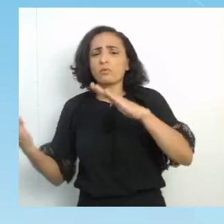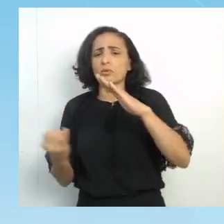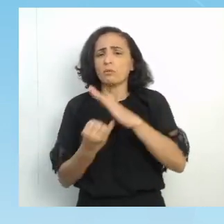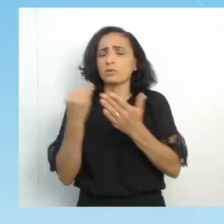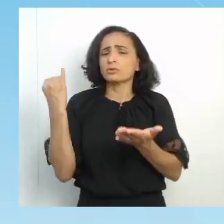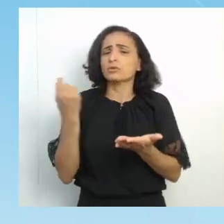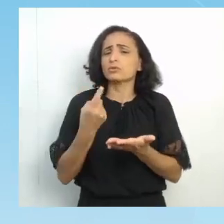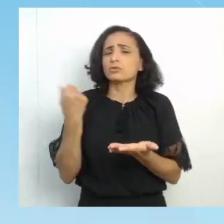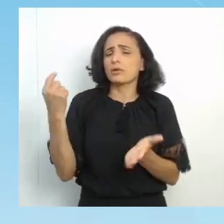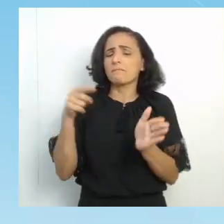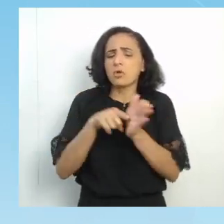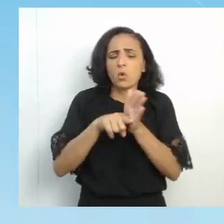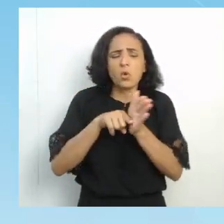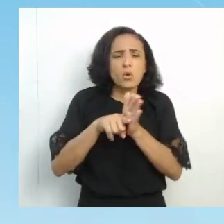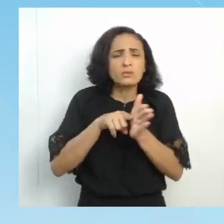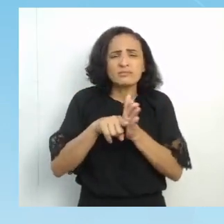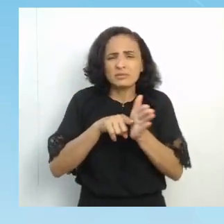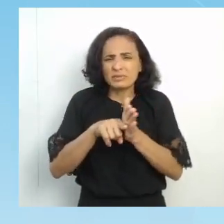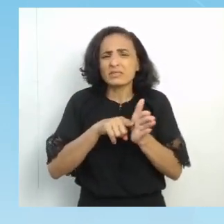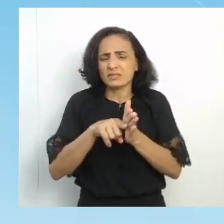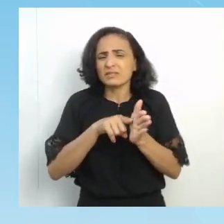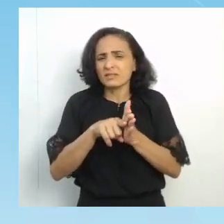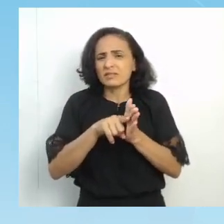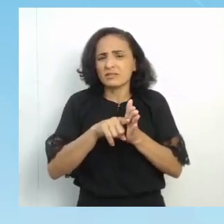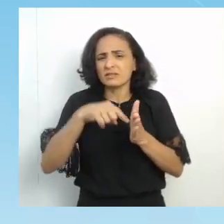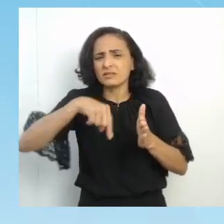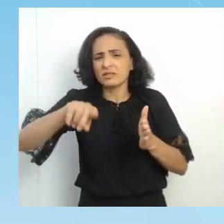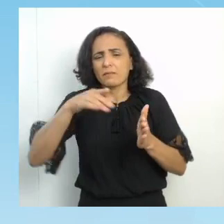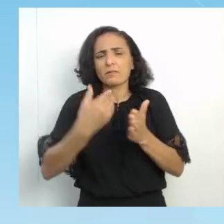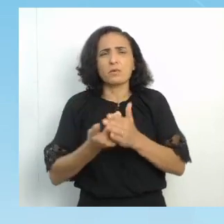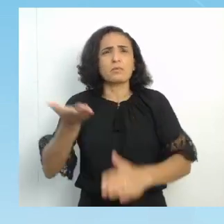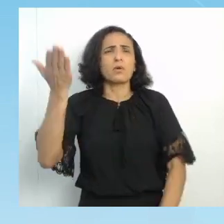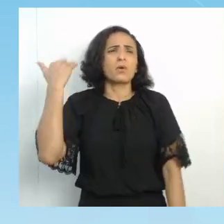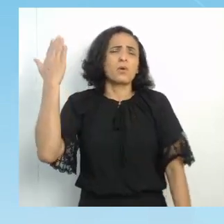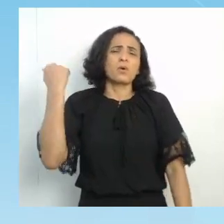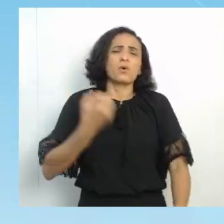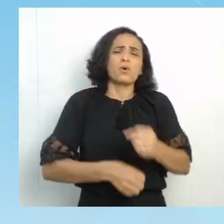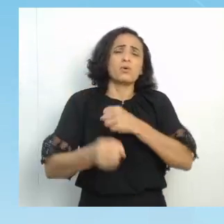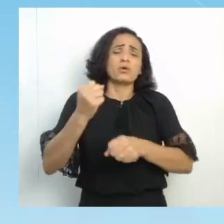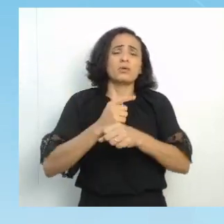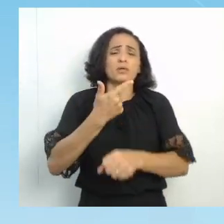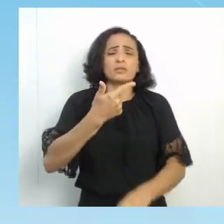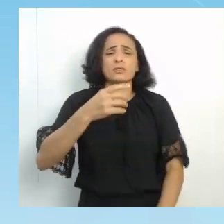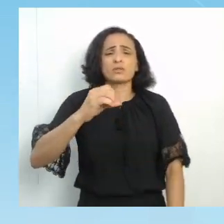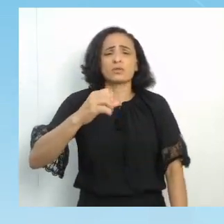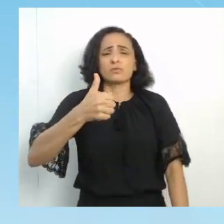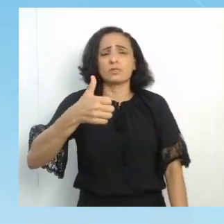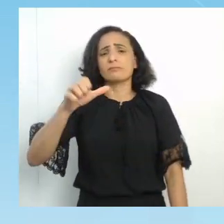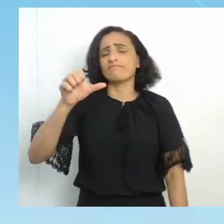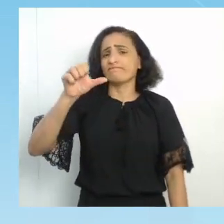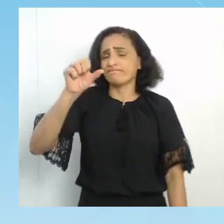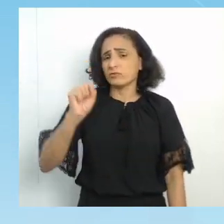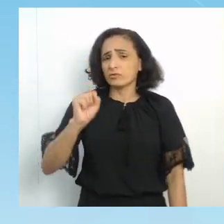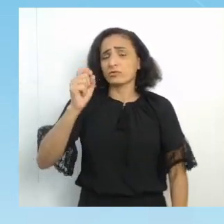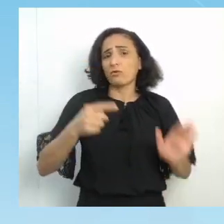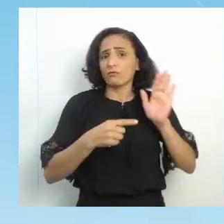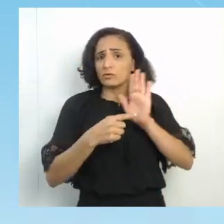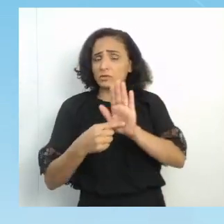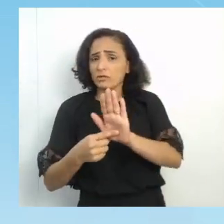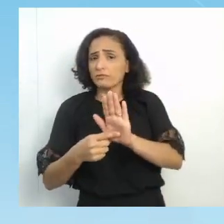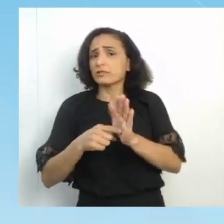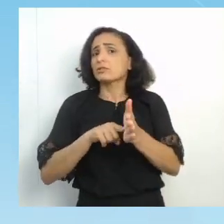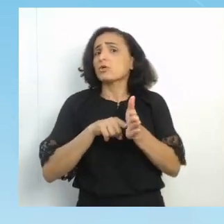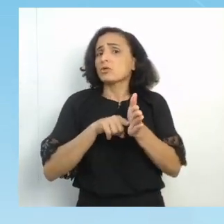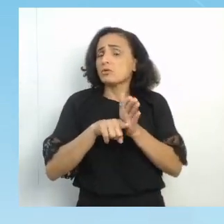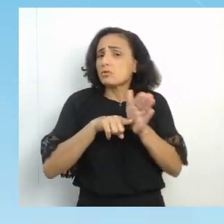e Pós-Graduação, isso aí no ano de 2018, né? Vai estar lá listado